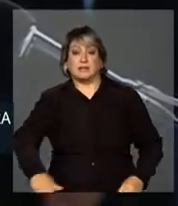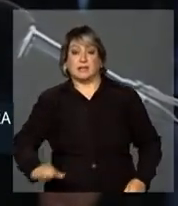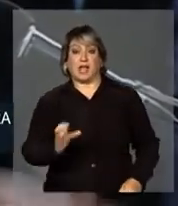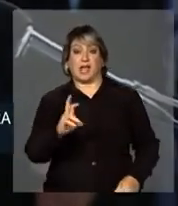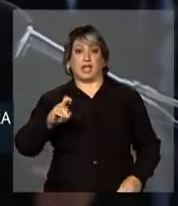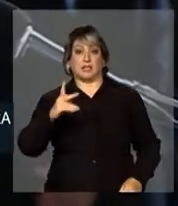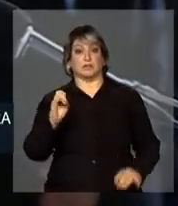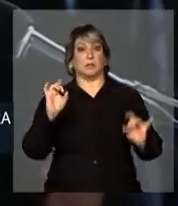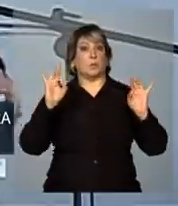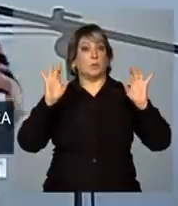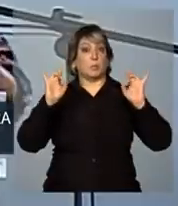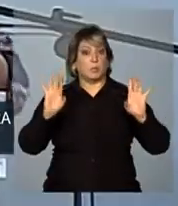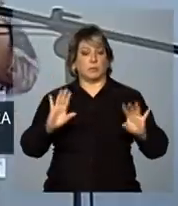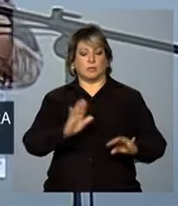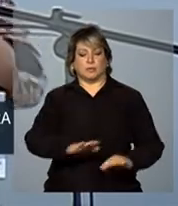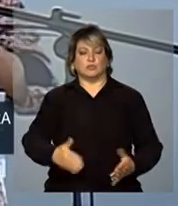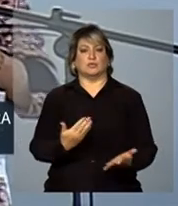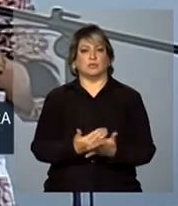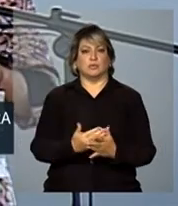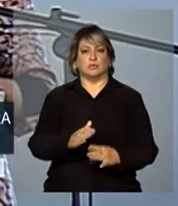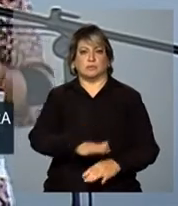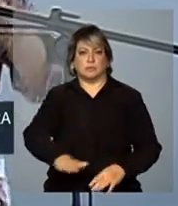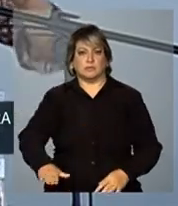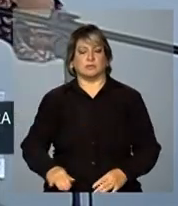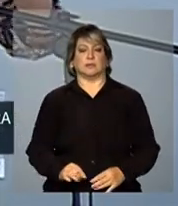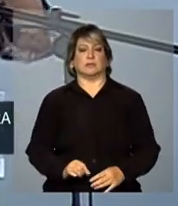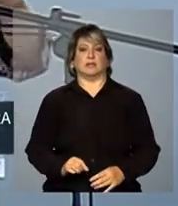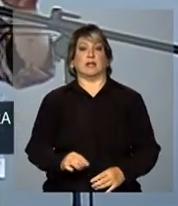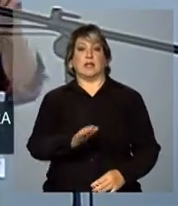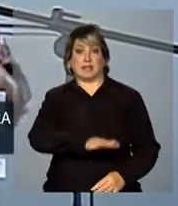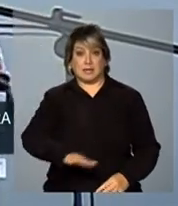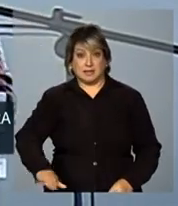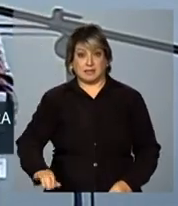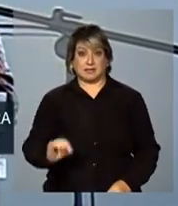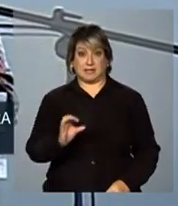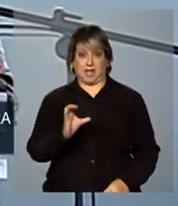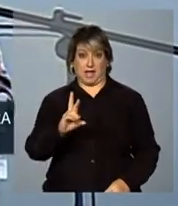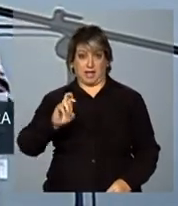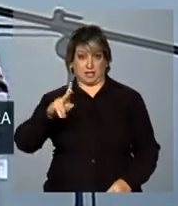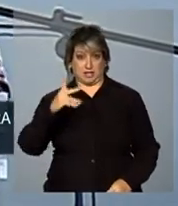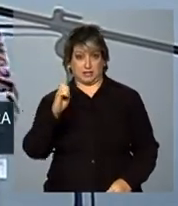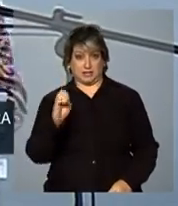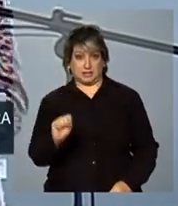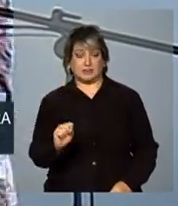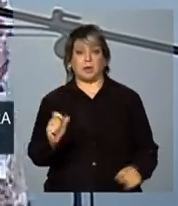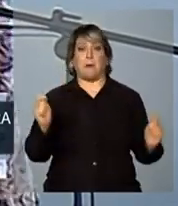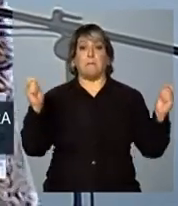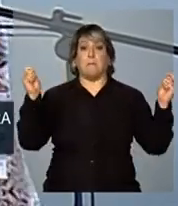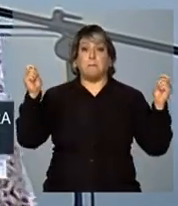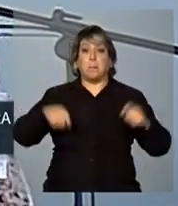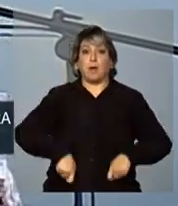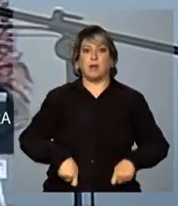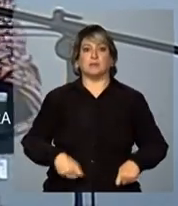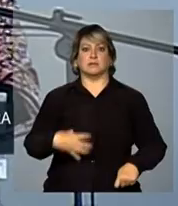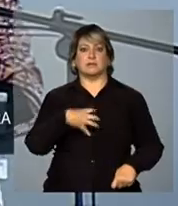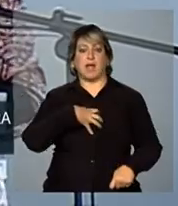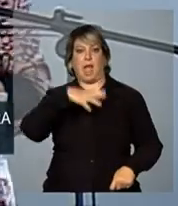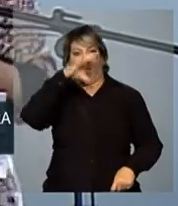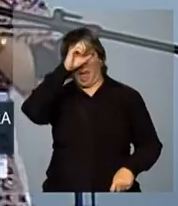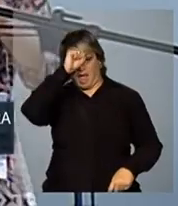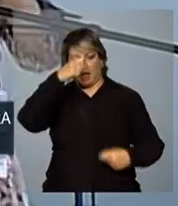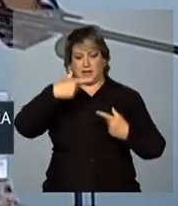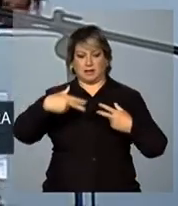primeira qualidade. Creche em que as crianças possam ser estimuladas